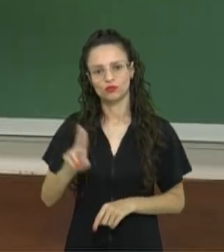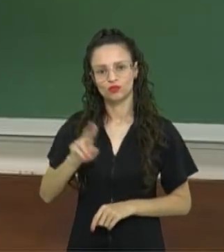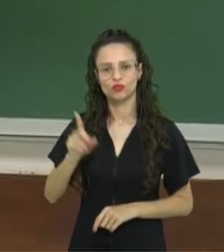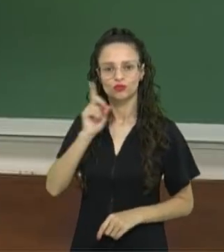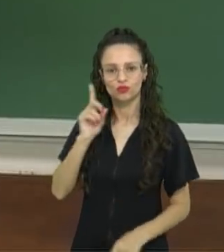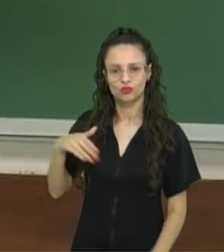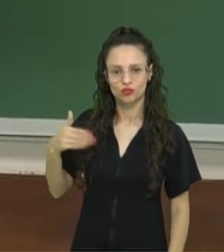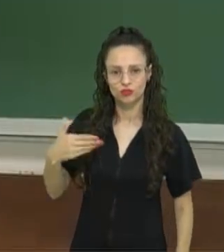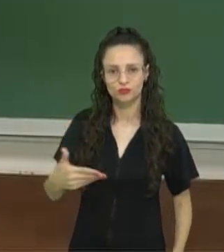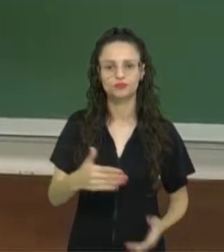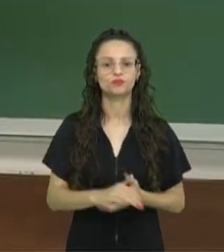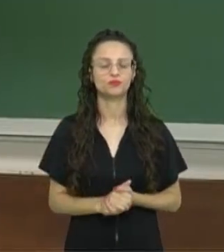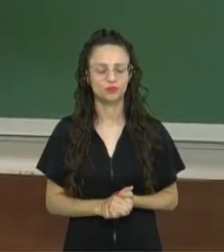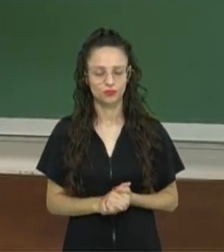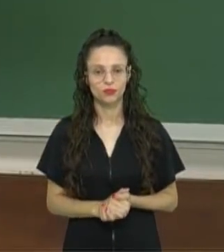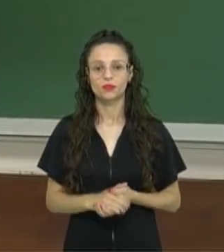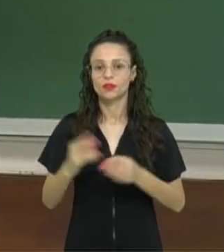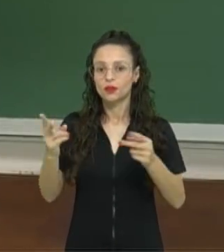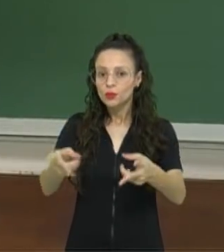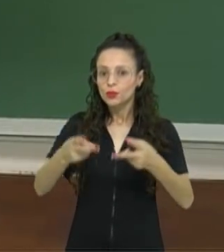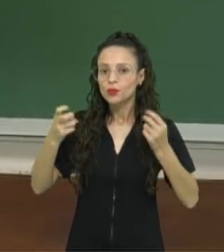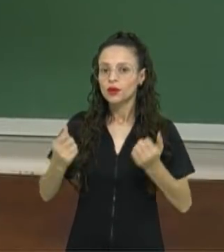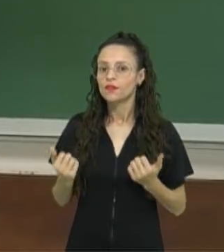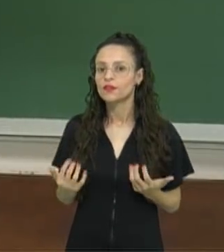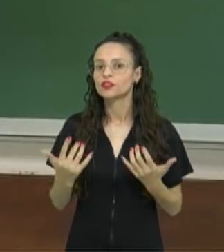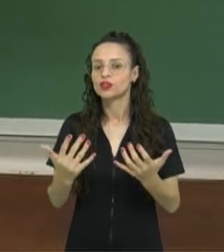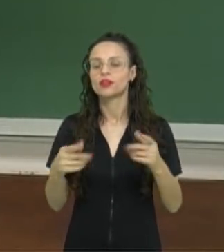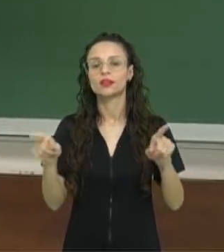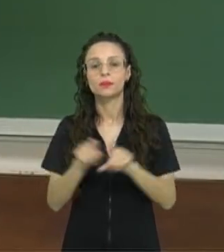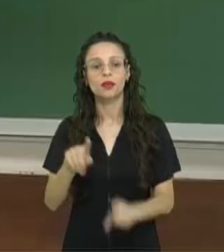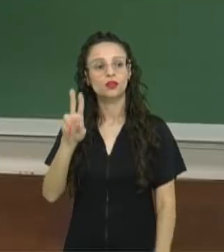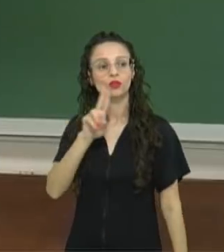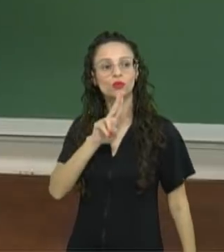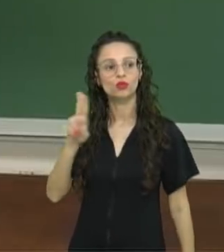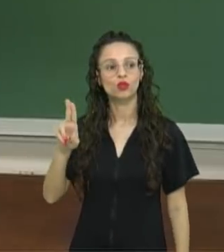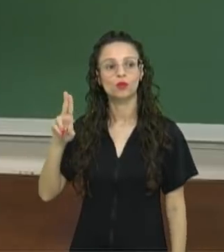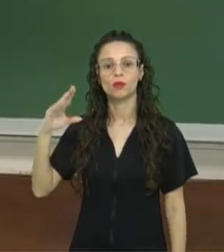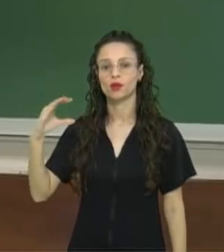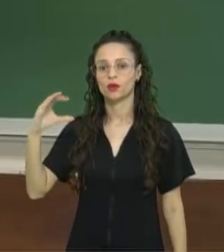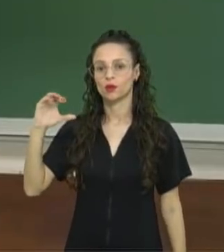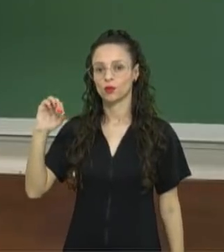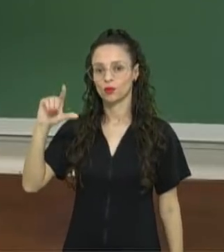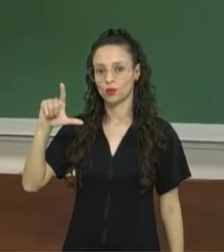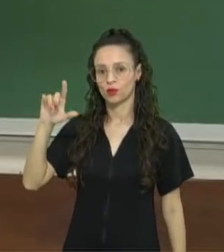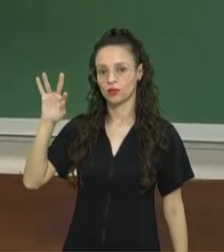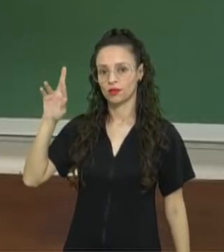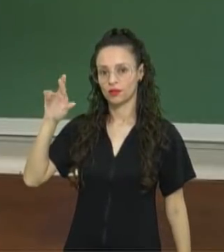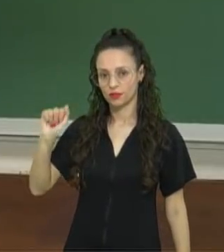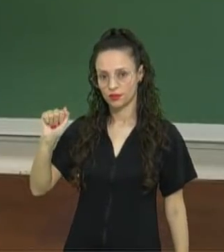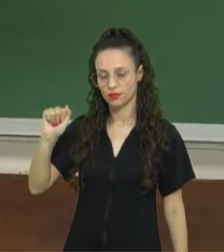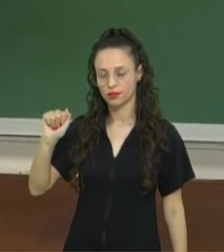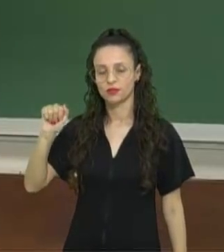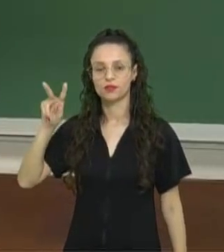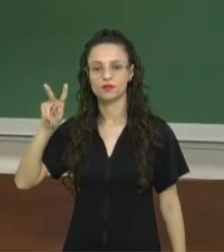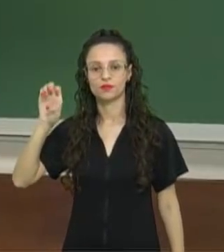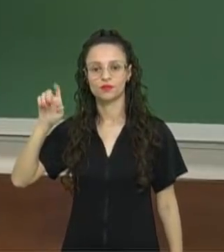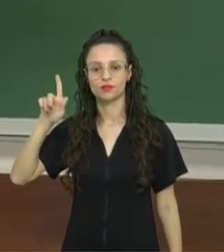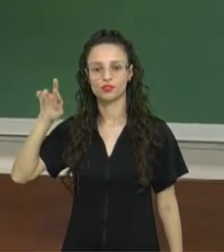dia a dia. O extrativismo vegetal também é chamado de coleta vegetal.